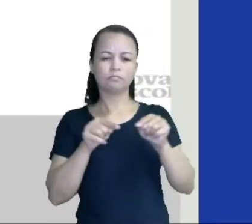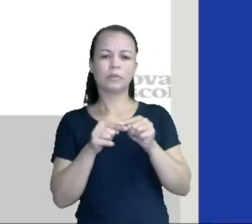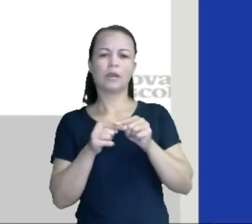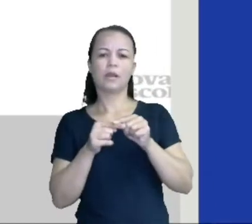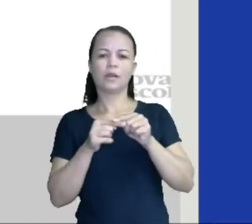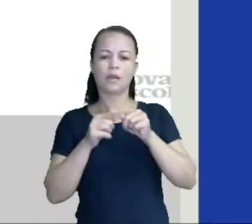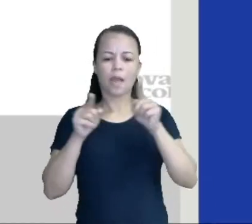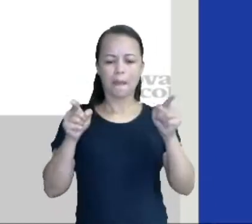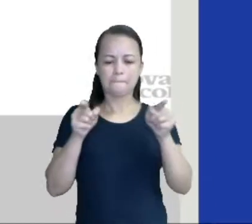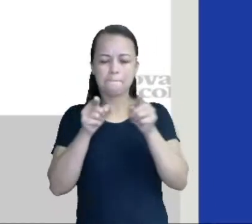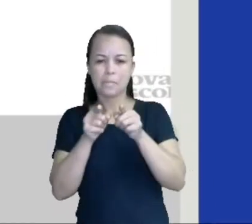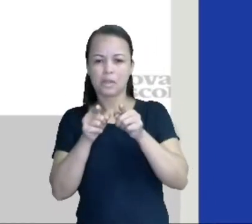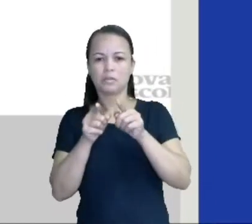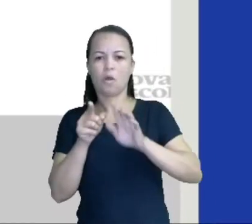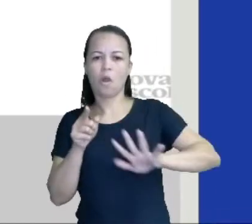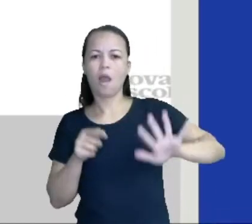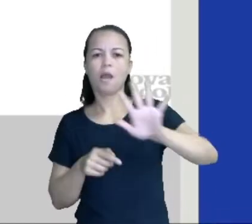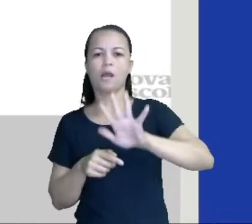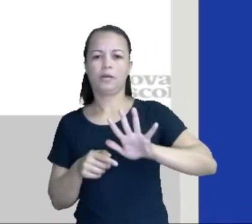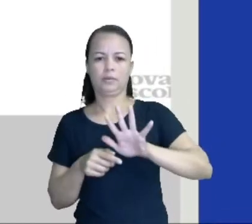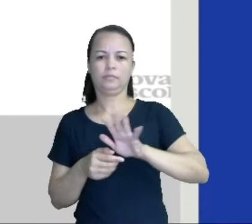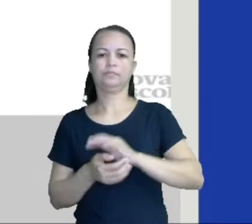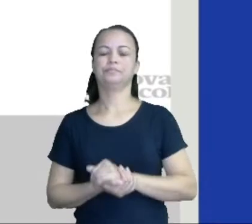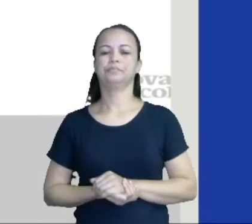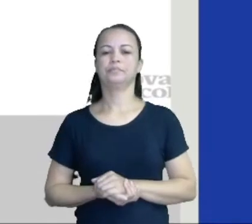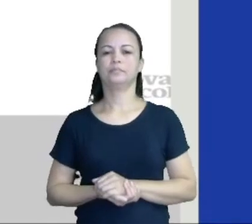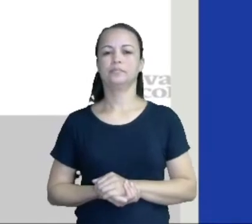menor área?